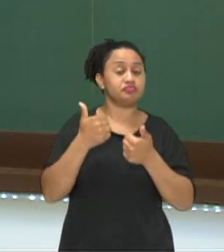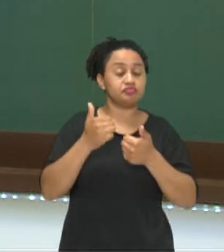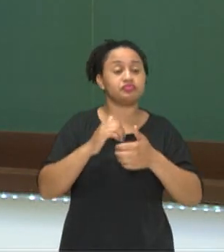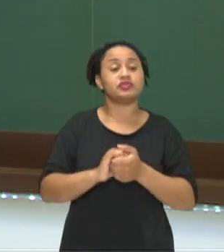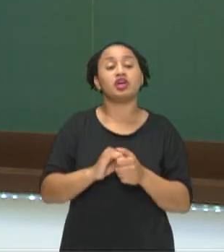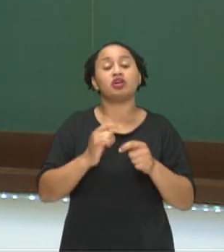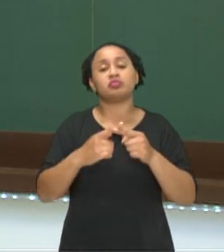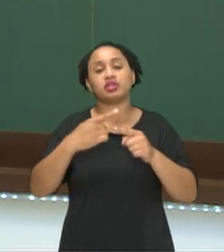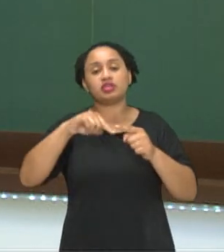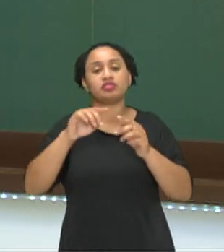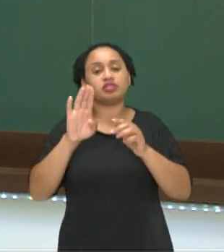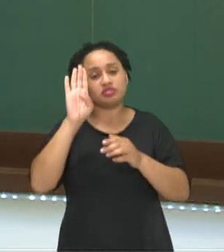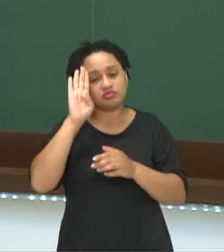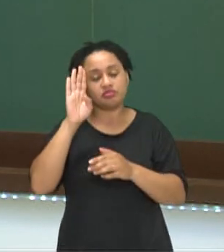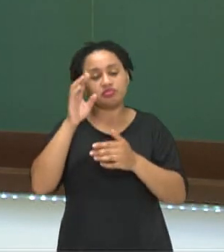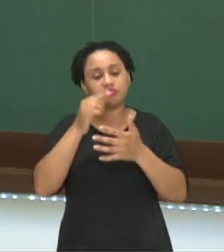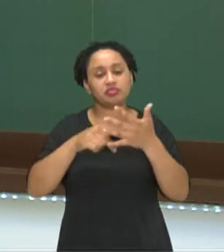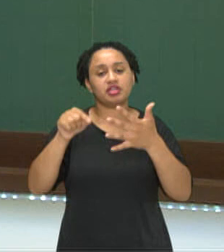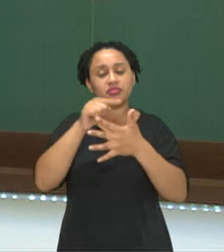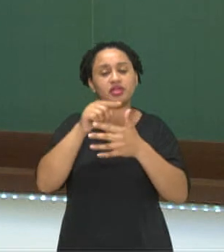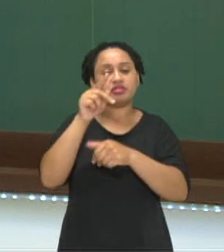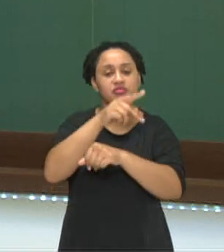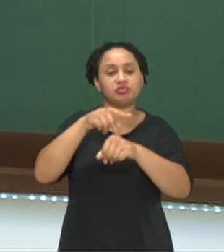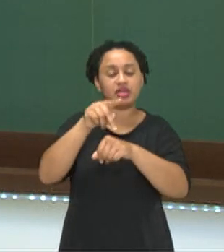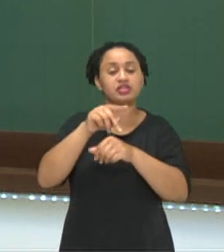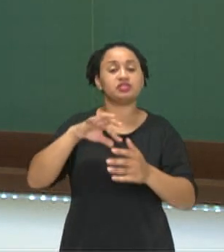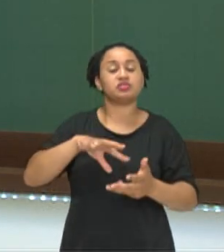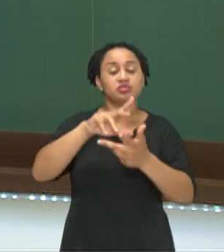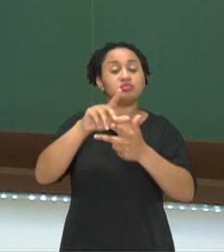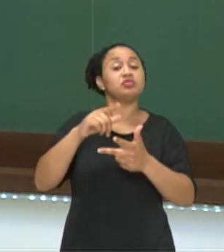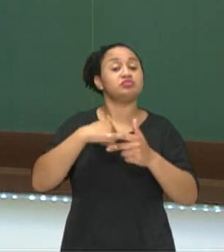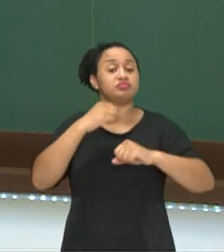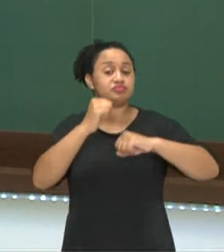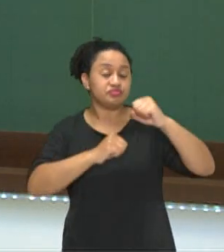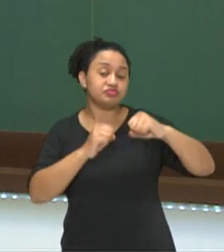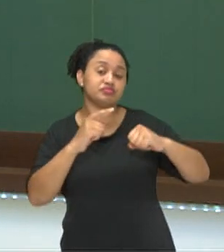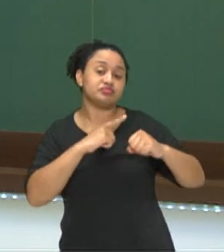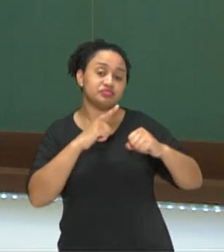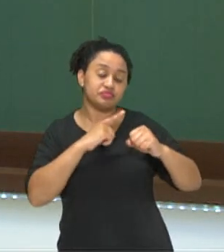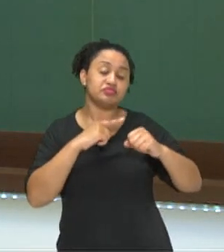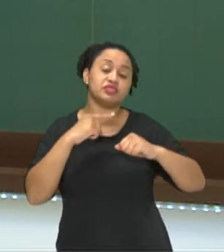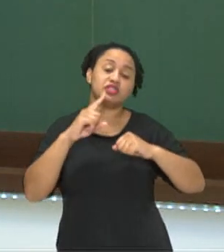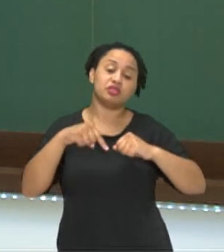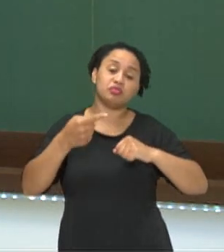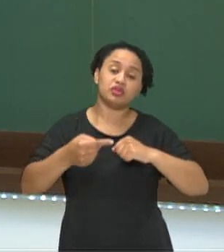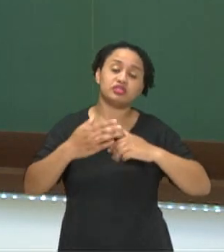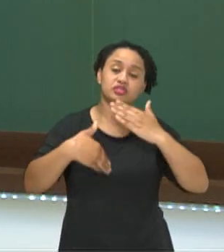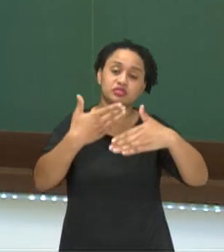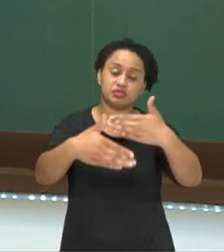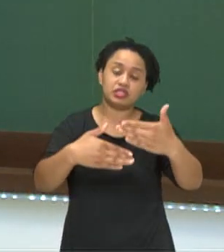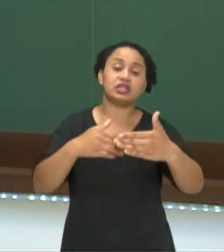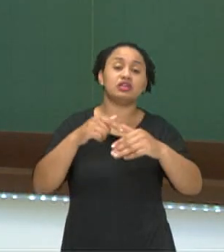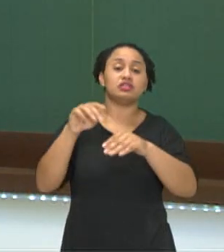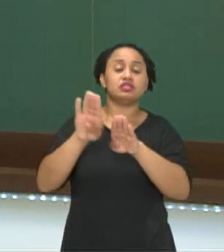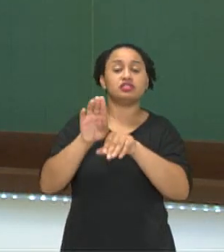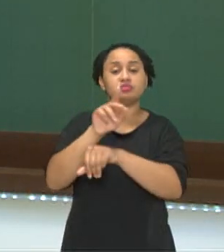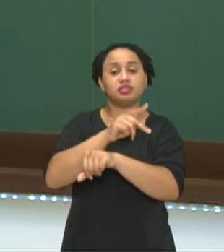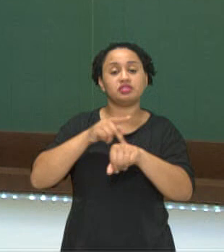pois foram os primeiros países do mundo a se industrializarem e a partir desse processo também foram os países que